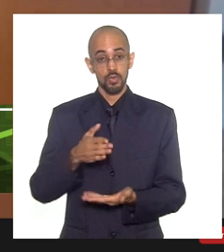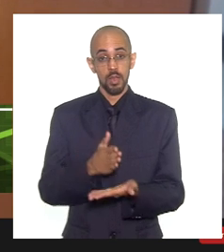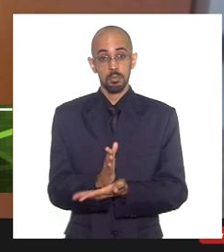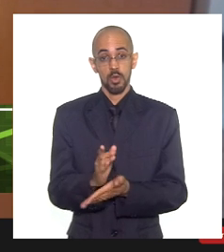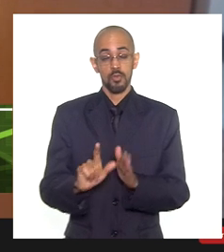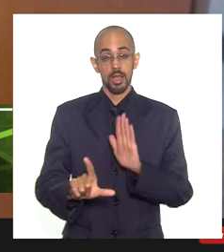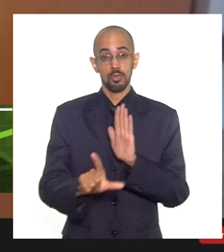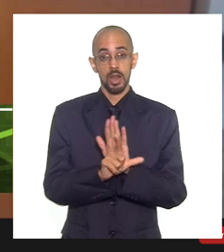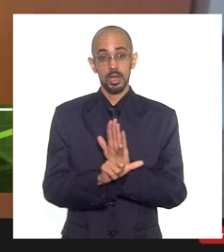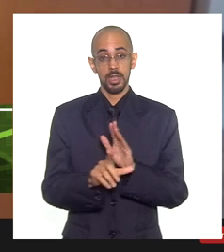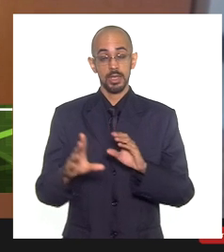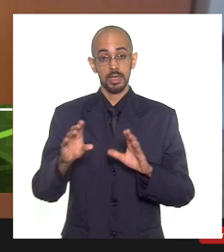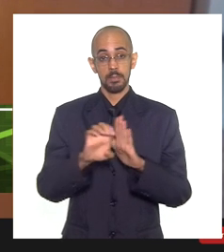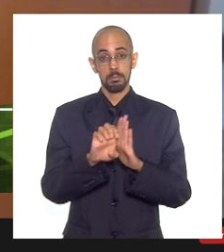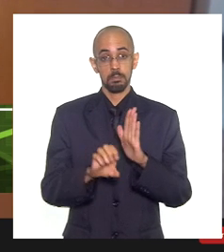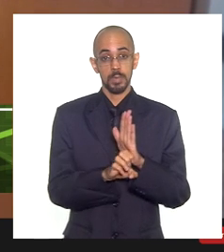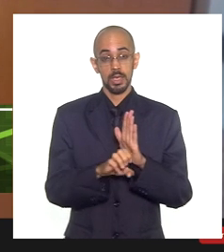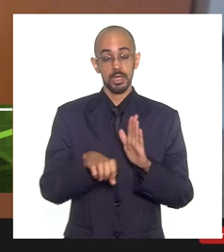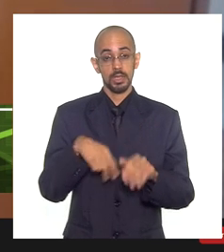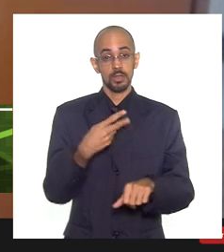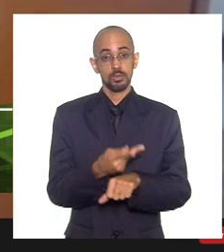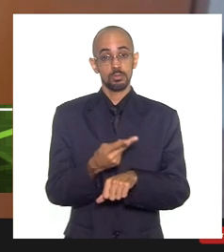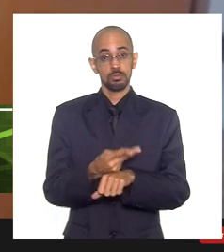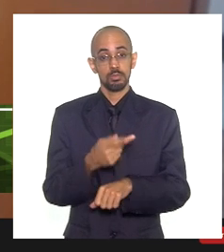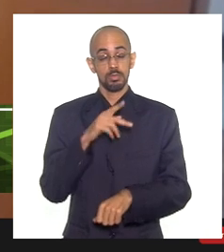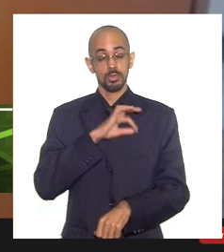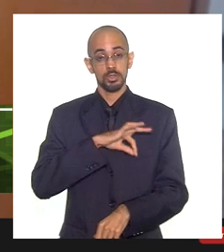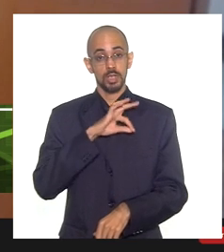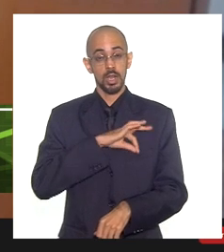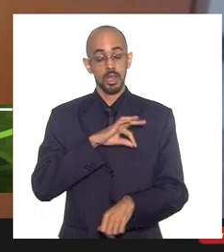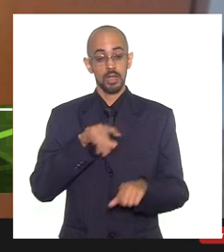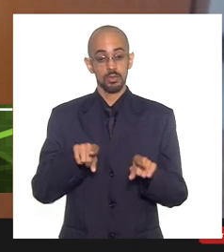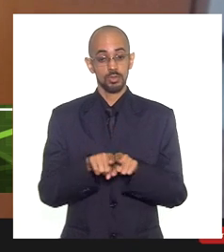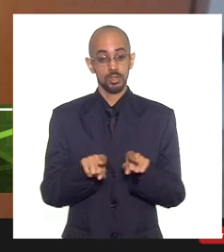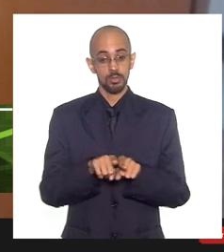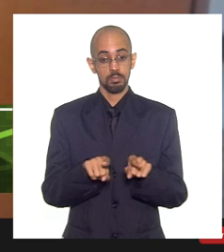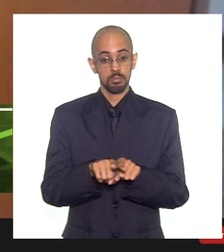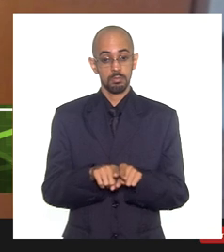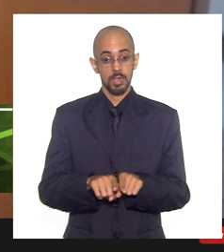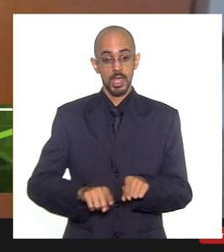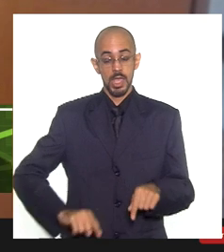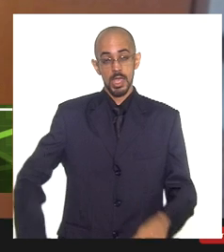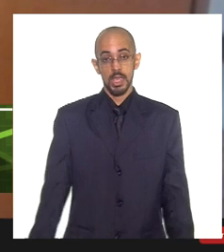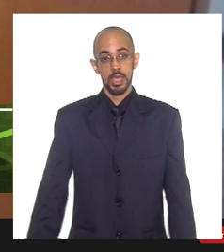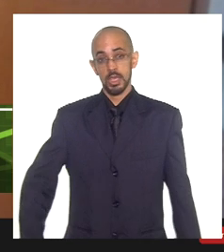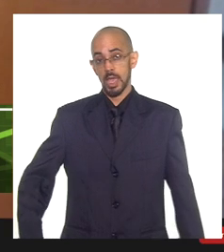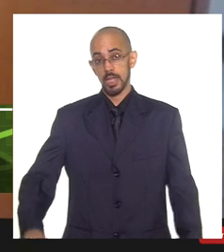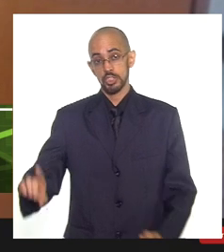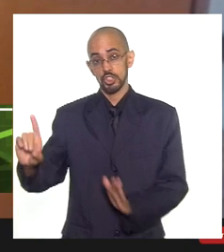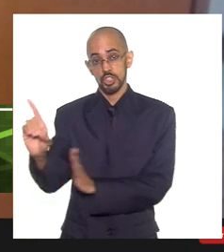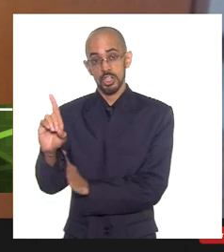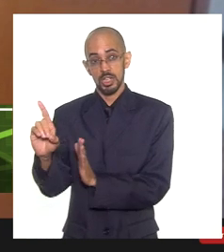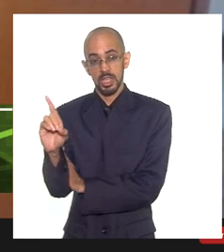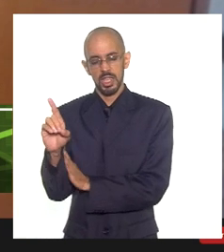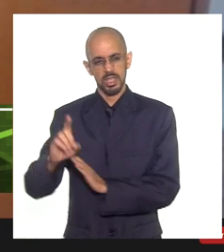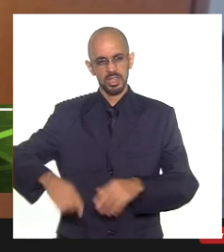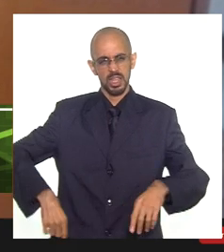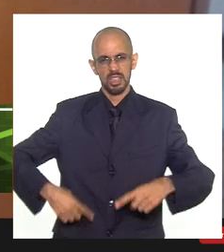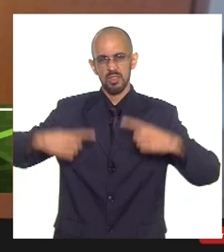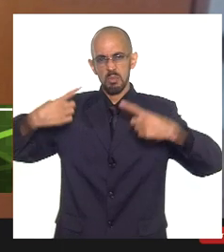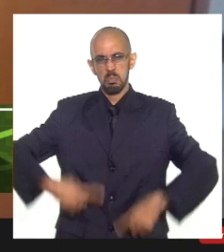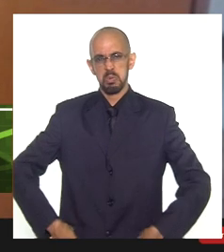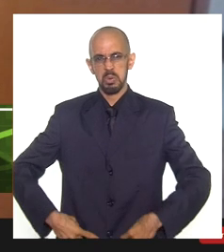como no embate a extrema direita por ocasião da CPI da UERJ a maioria